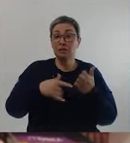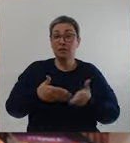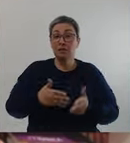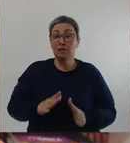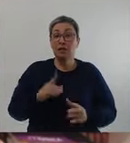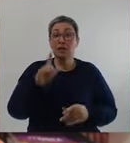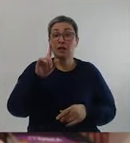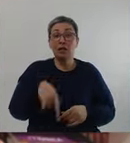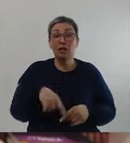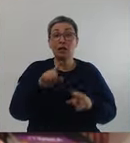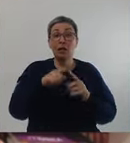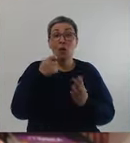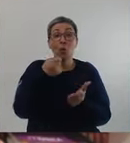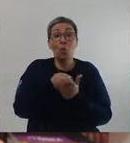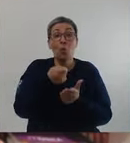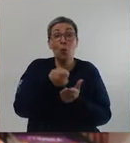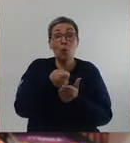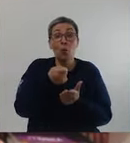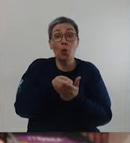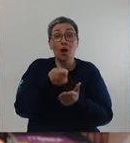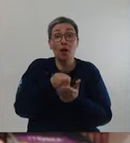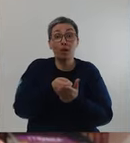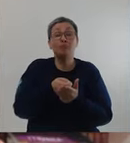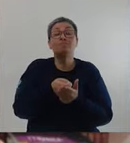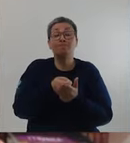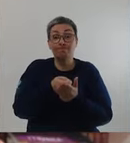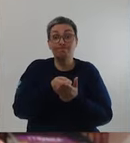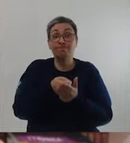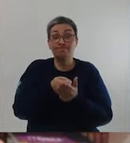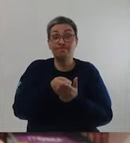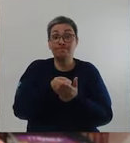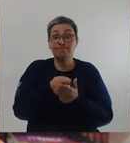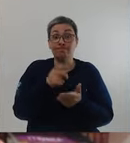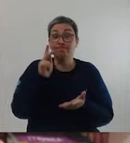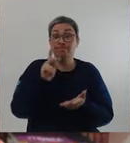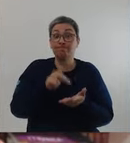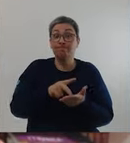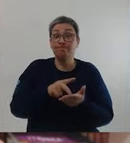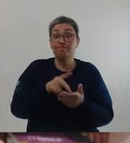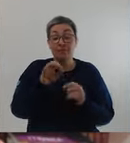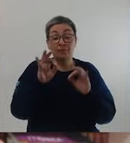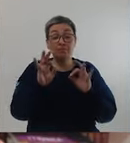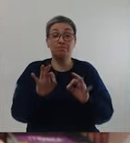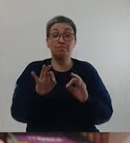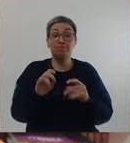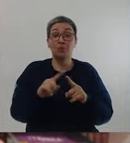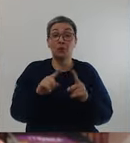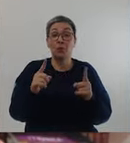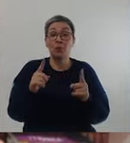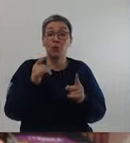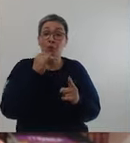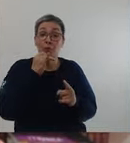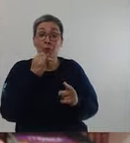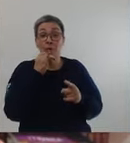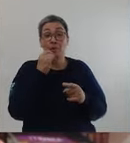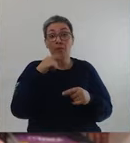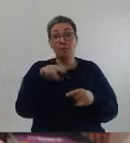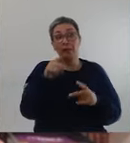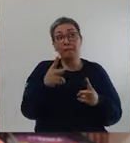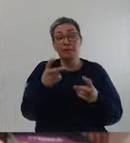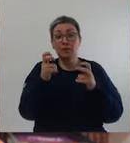de nascimento, ela é obrigatória. Verdade, isso mesmo.